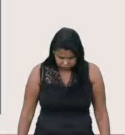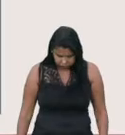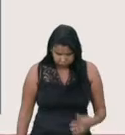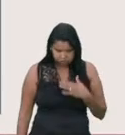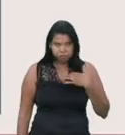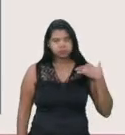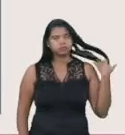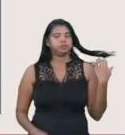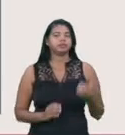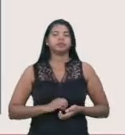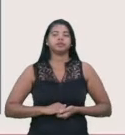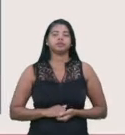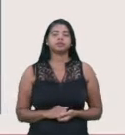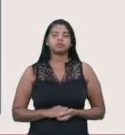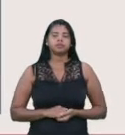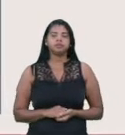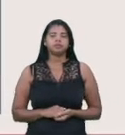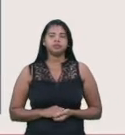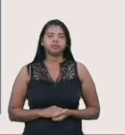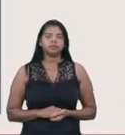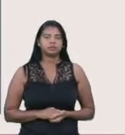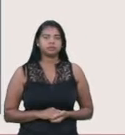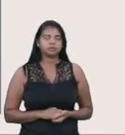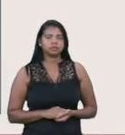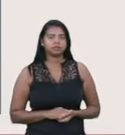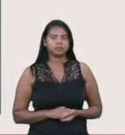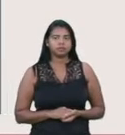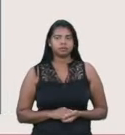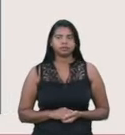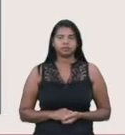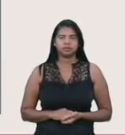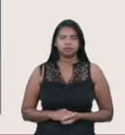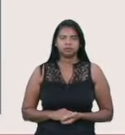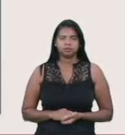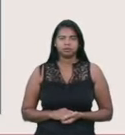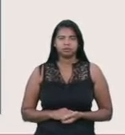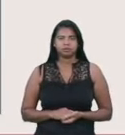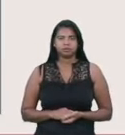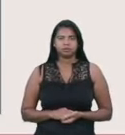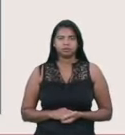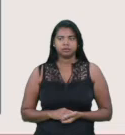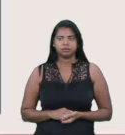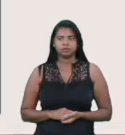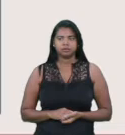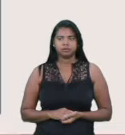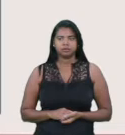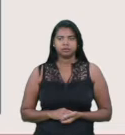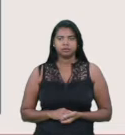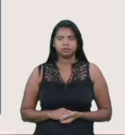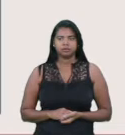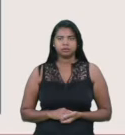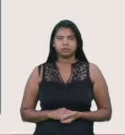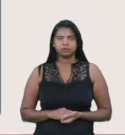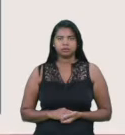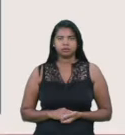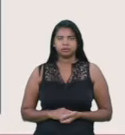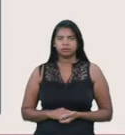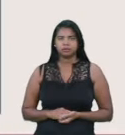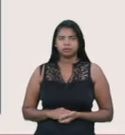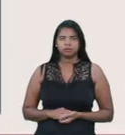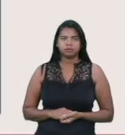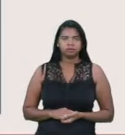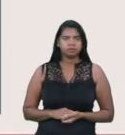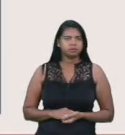do polo norte magnético em direção ao polo sul magnético. Lembrando que essas inversões, elas